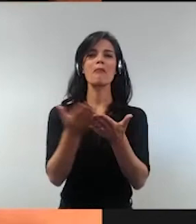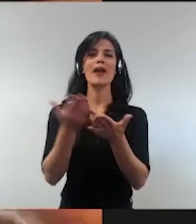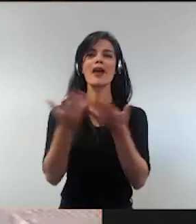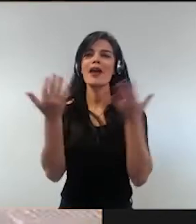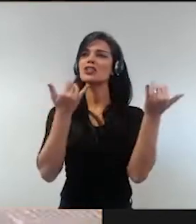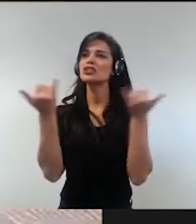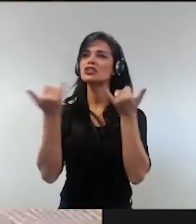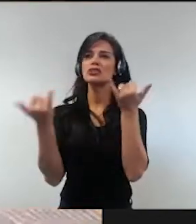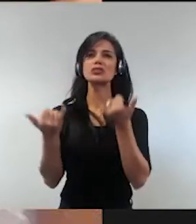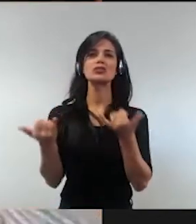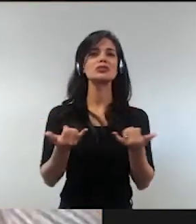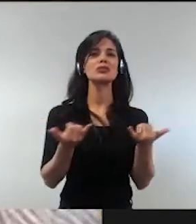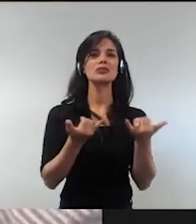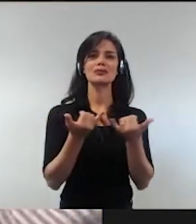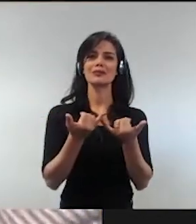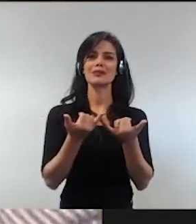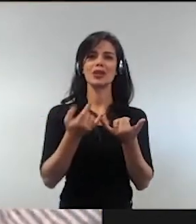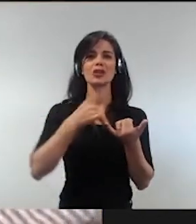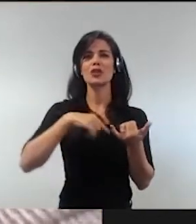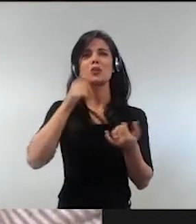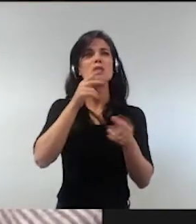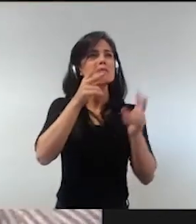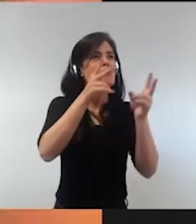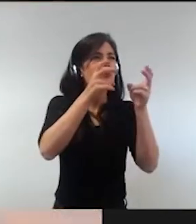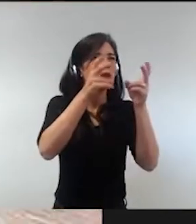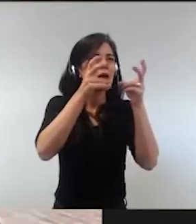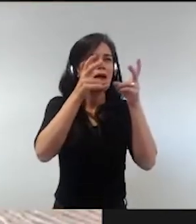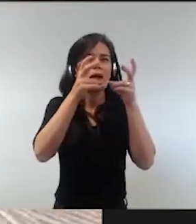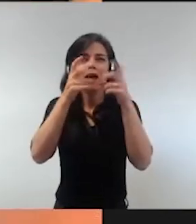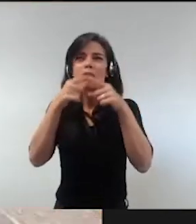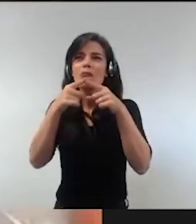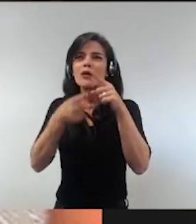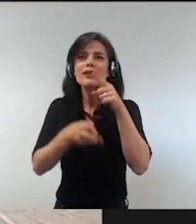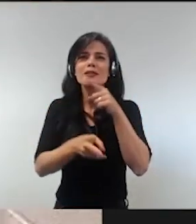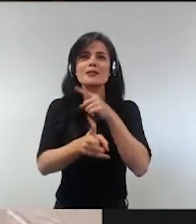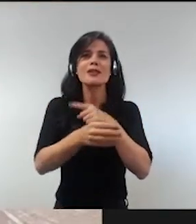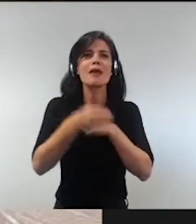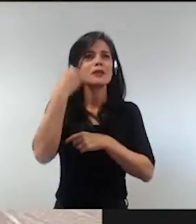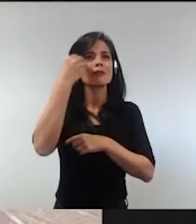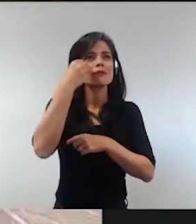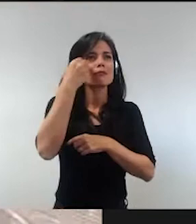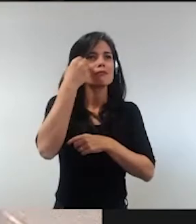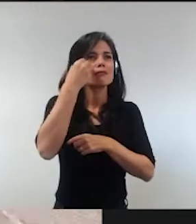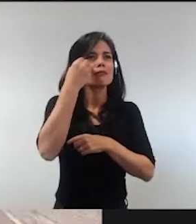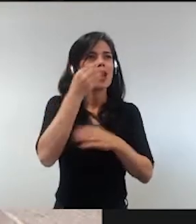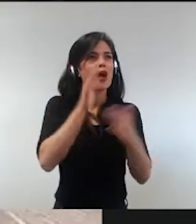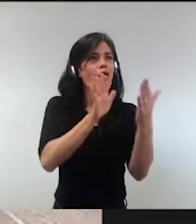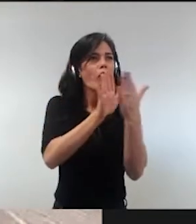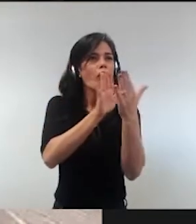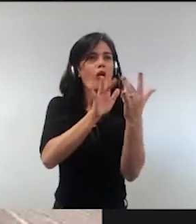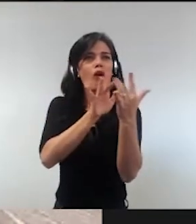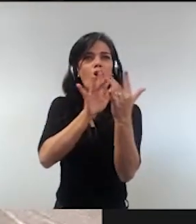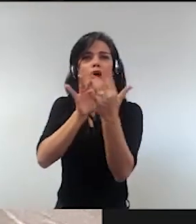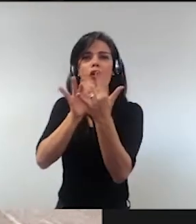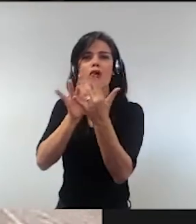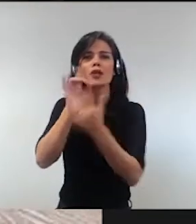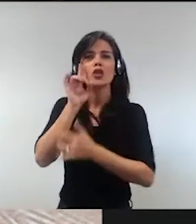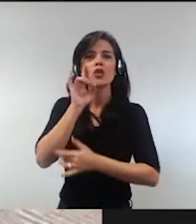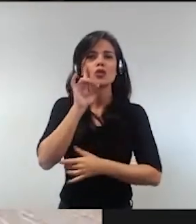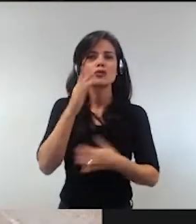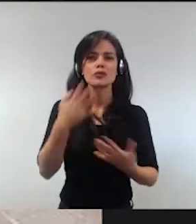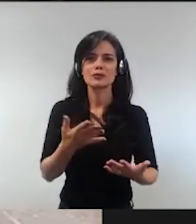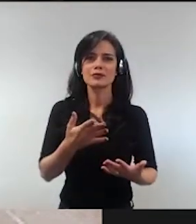naquilo que nós não vemos porque está sempre na nossa frente. Isso vale para o direito e, principalmente, vale para a experiência